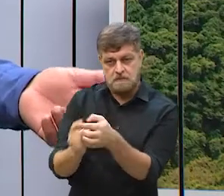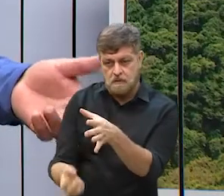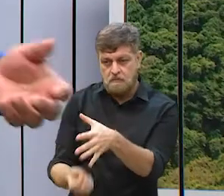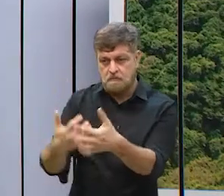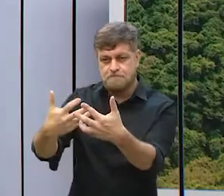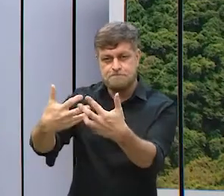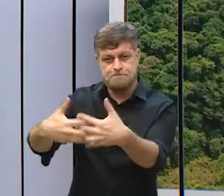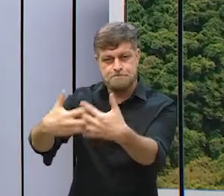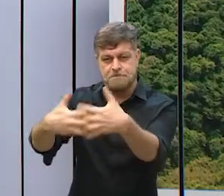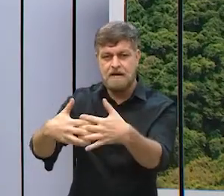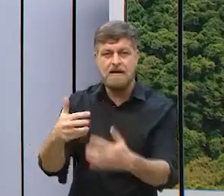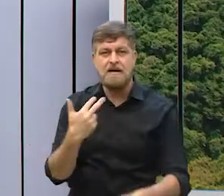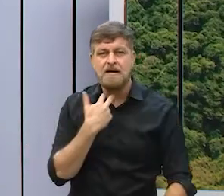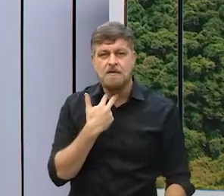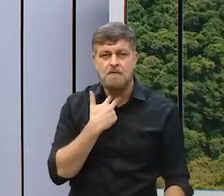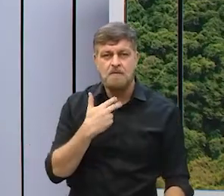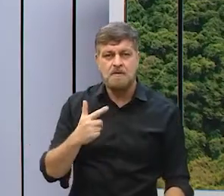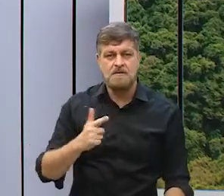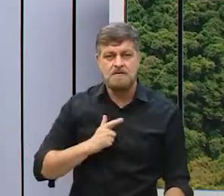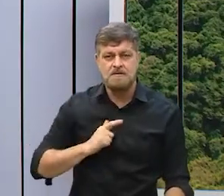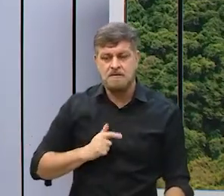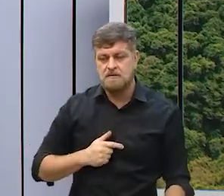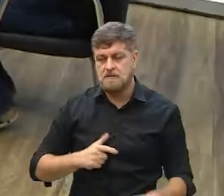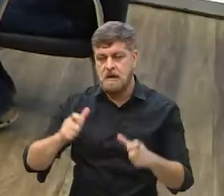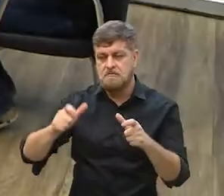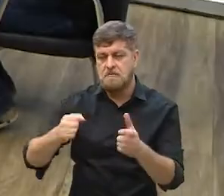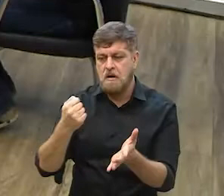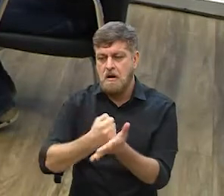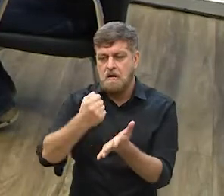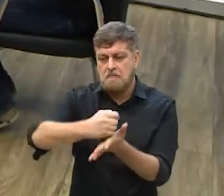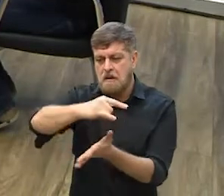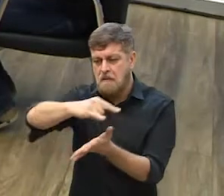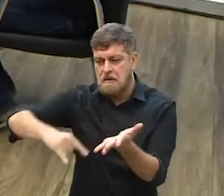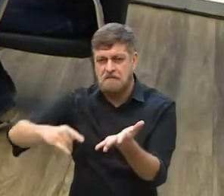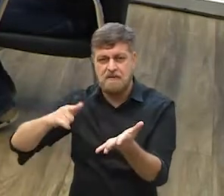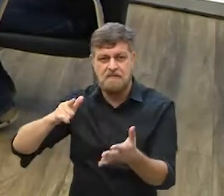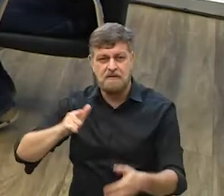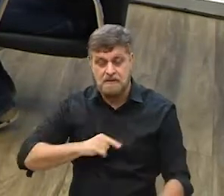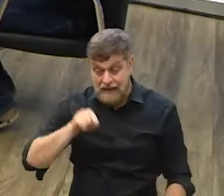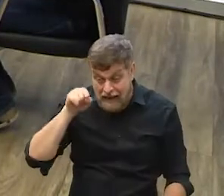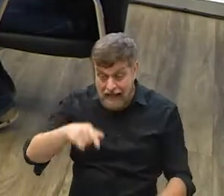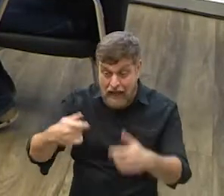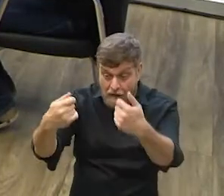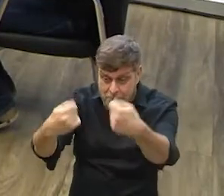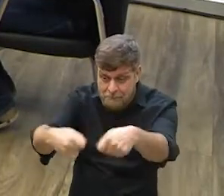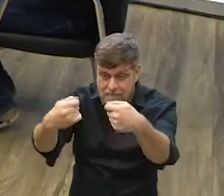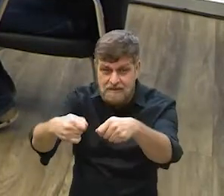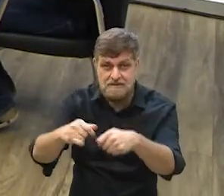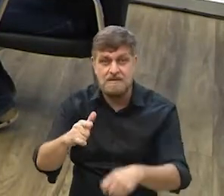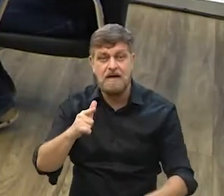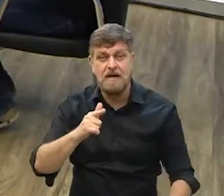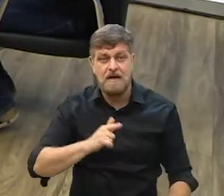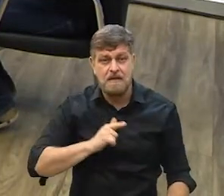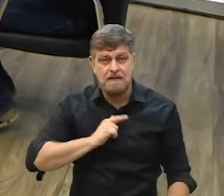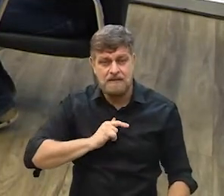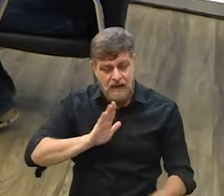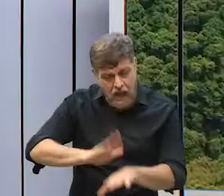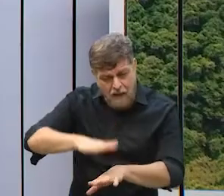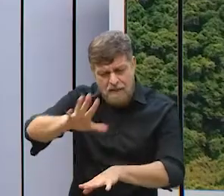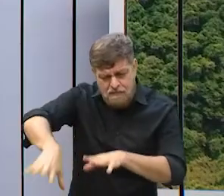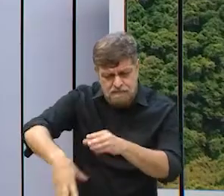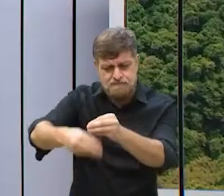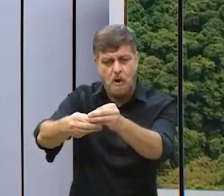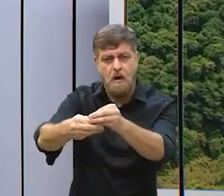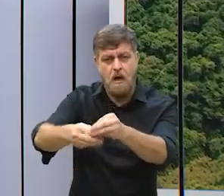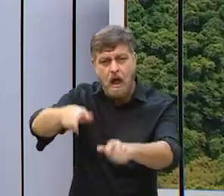pode ser simplesmente cartorial, né, de protocolo, despachar. É preciso ser algo a mais, entende?